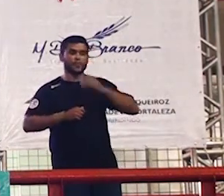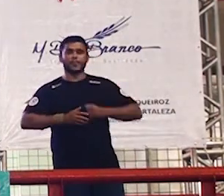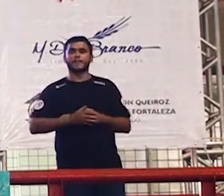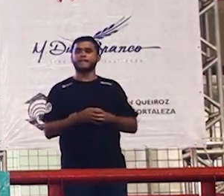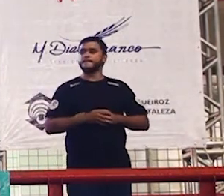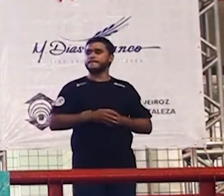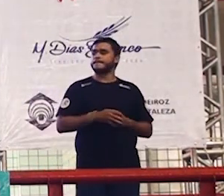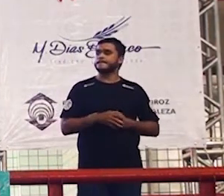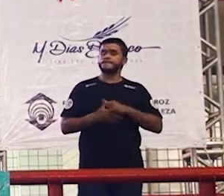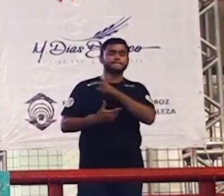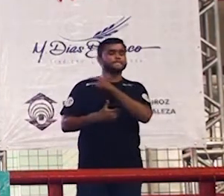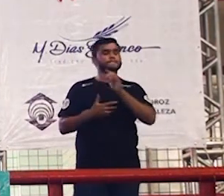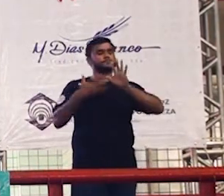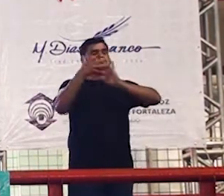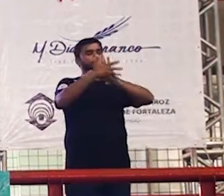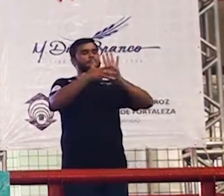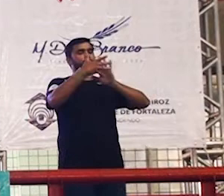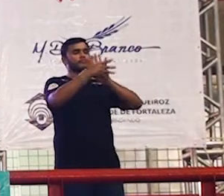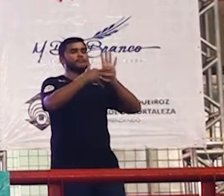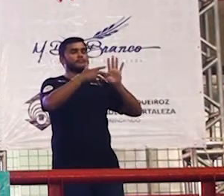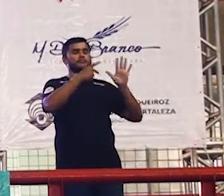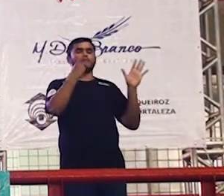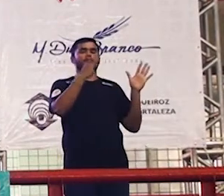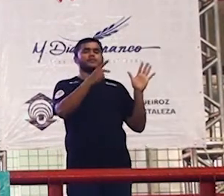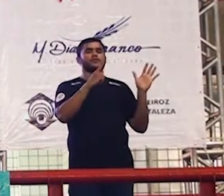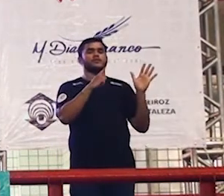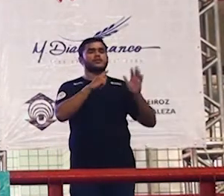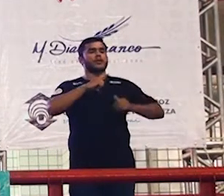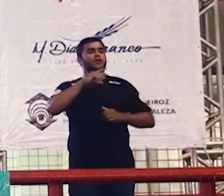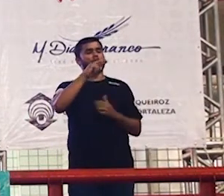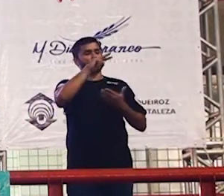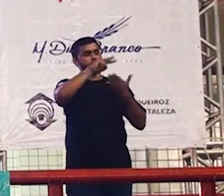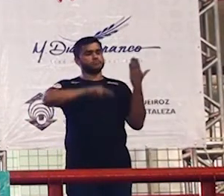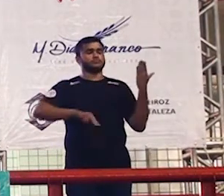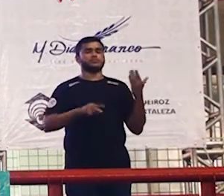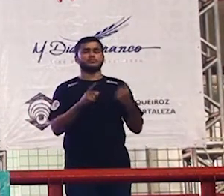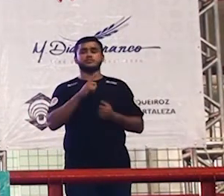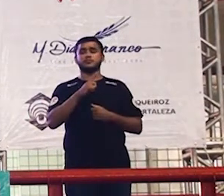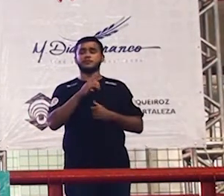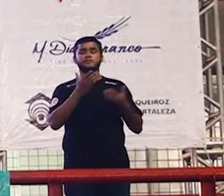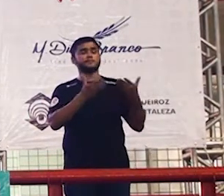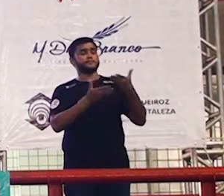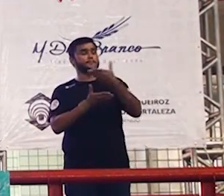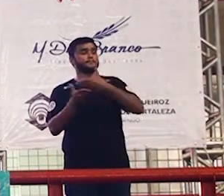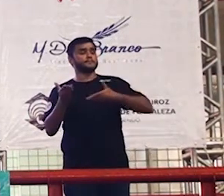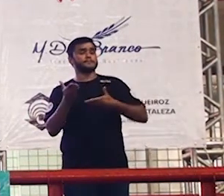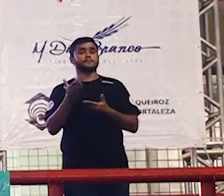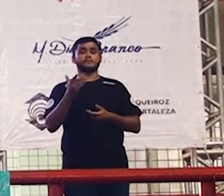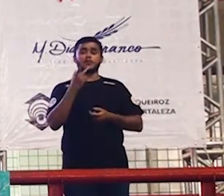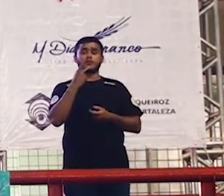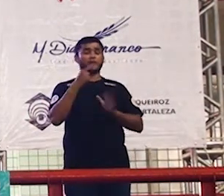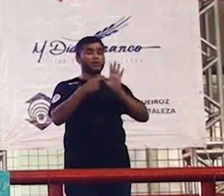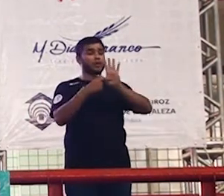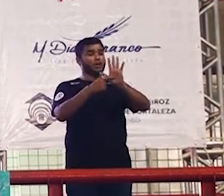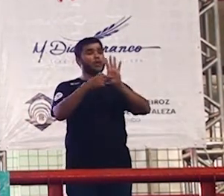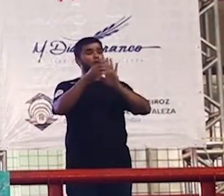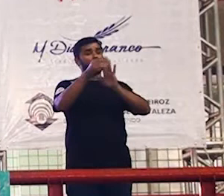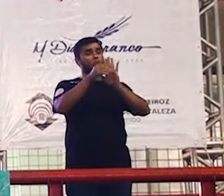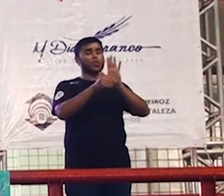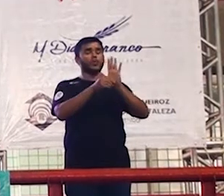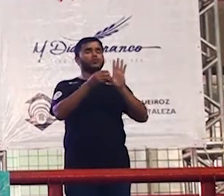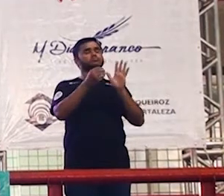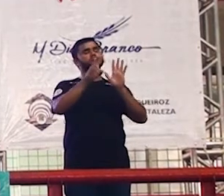Com base na leitura dos textos, é possível estabelecer uma relação entre forma e conteúdo da